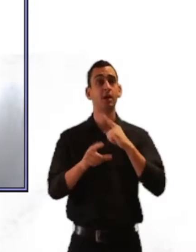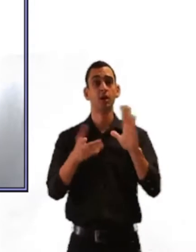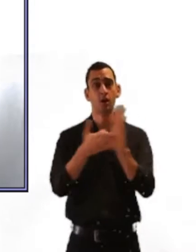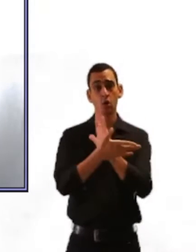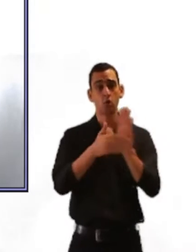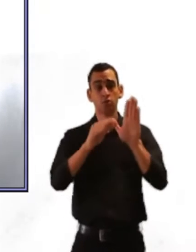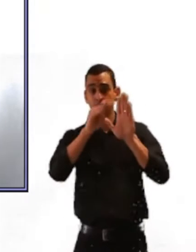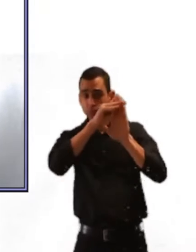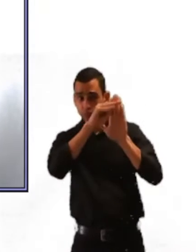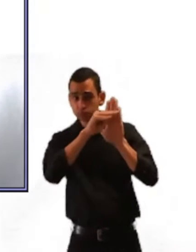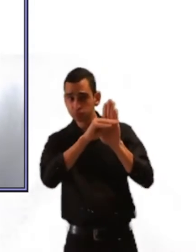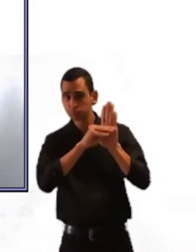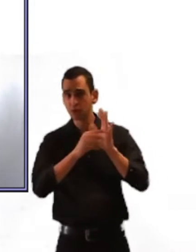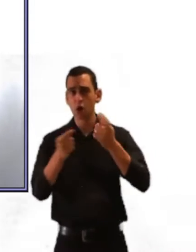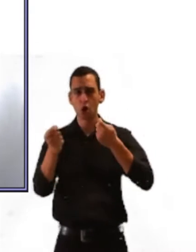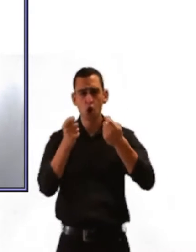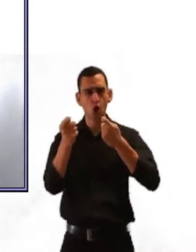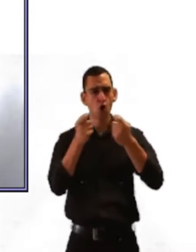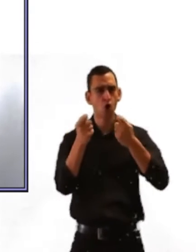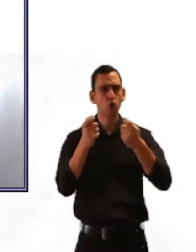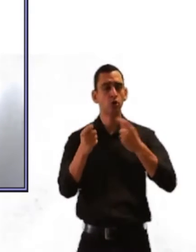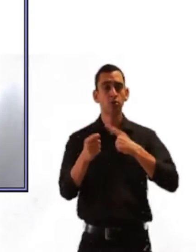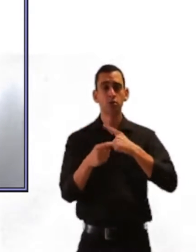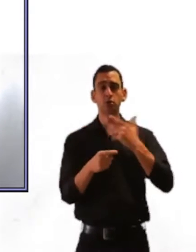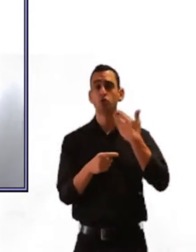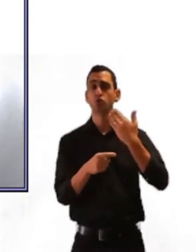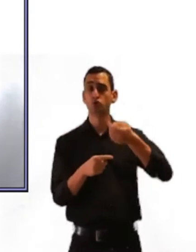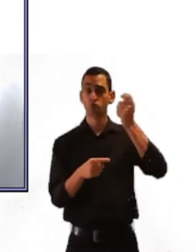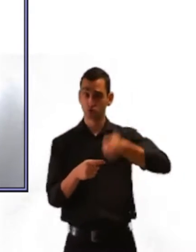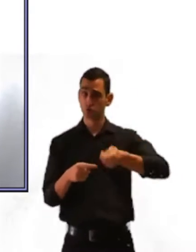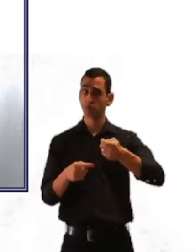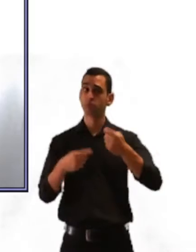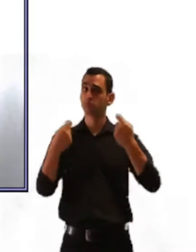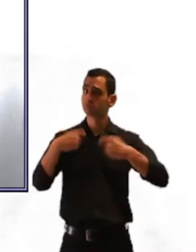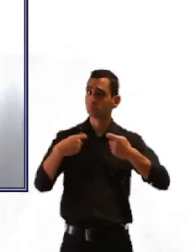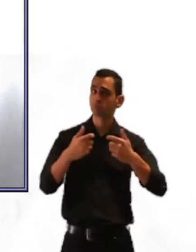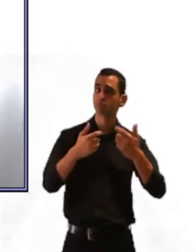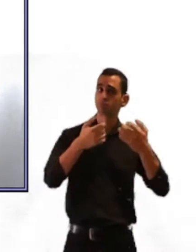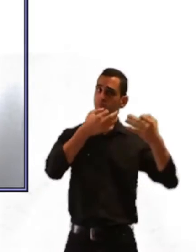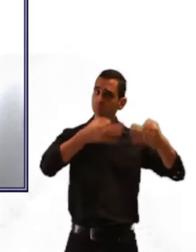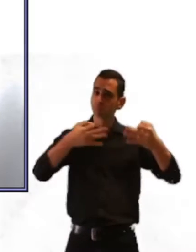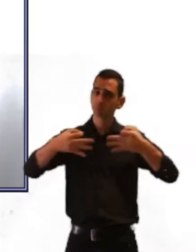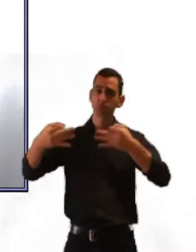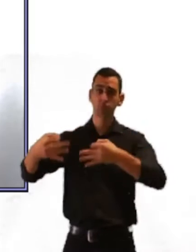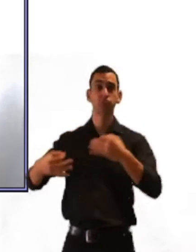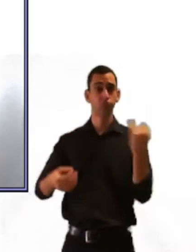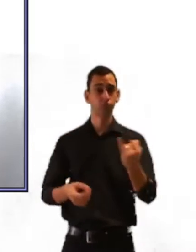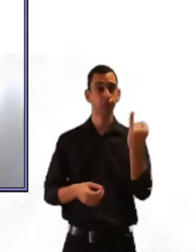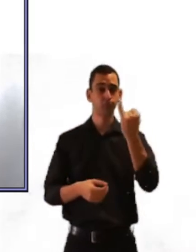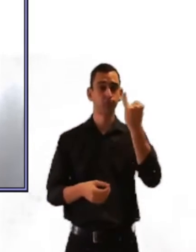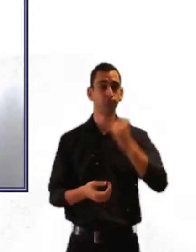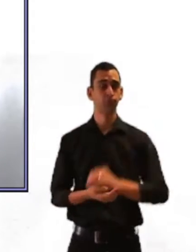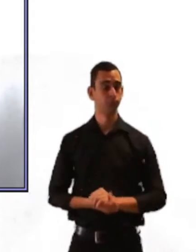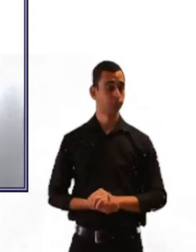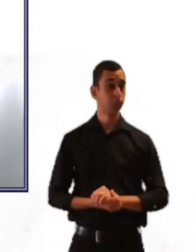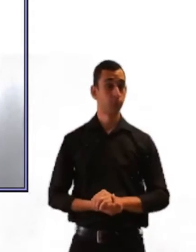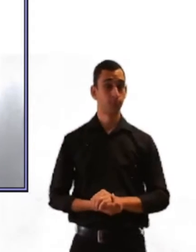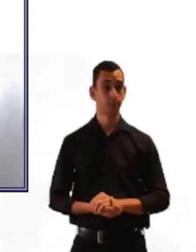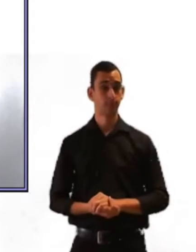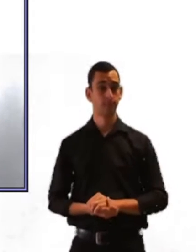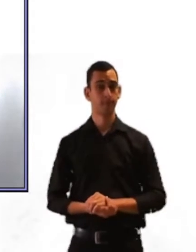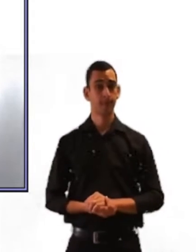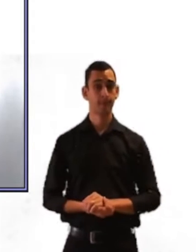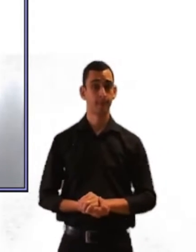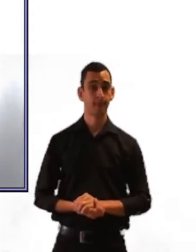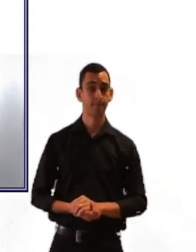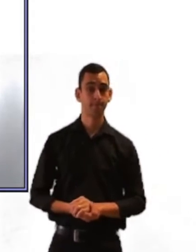essa atuação do juiz com vistas a evitar subjetivismos. Agora, o ponto é: existe a